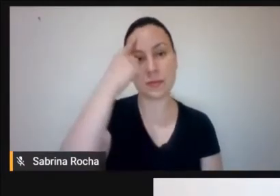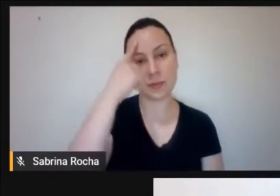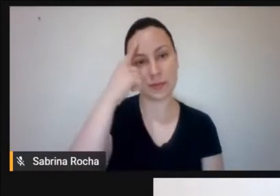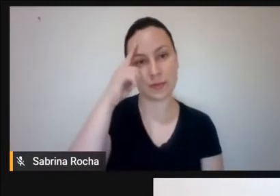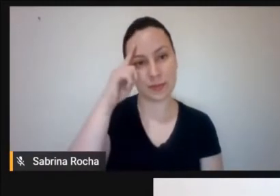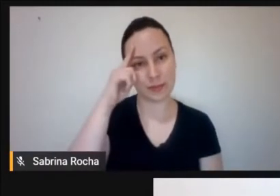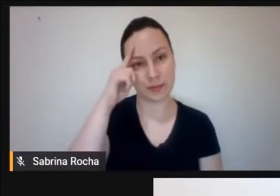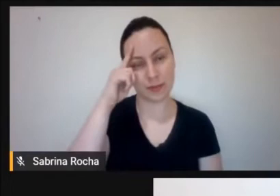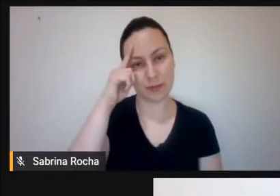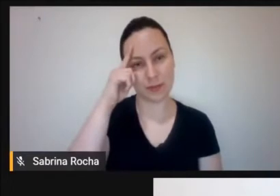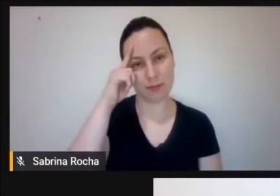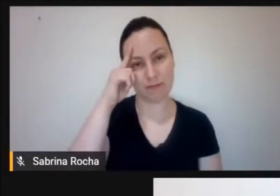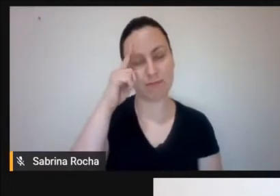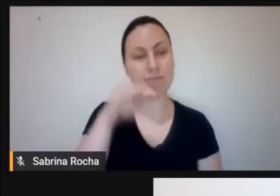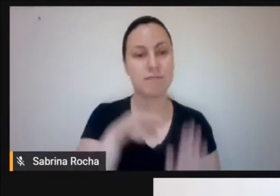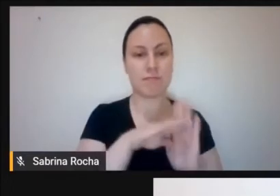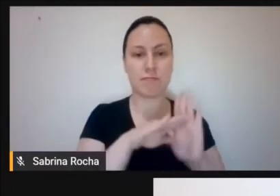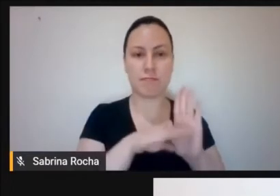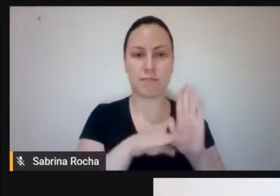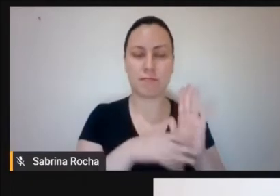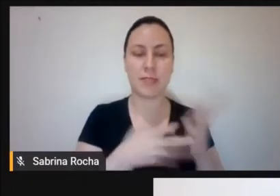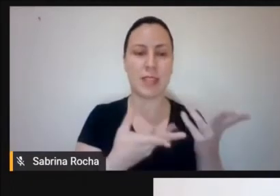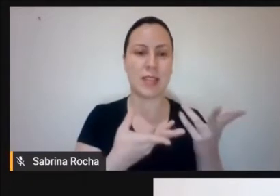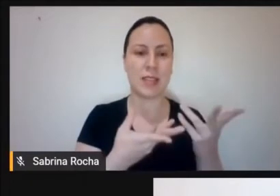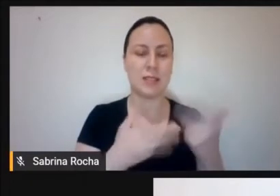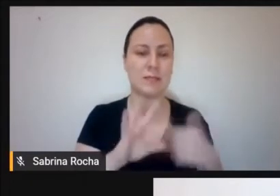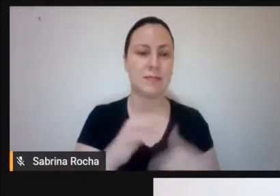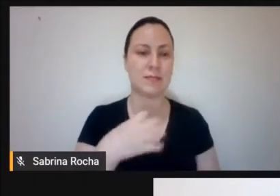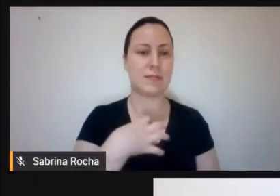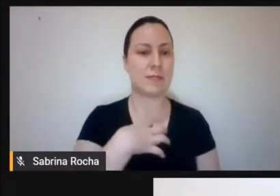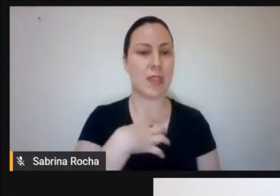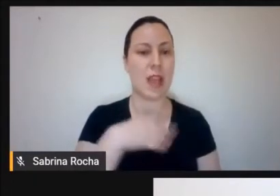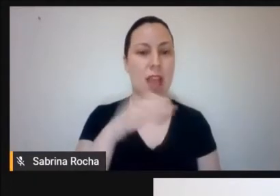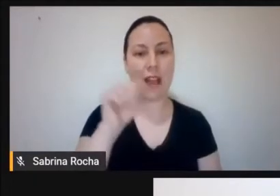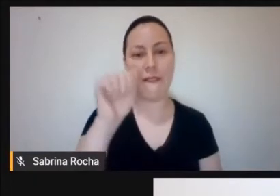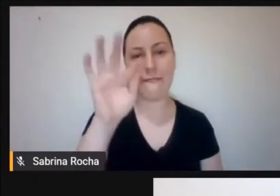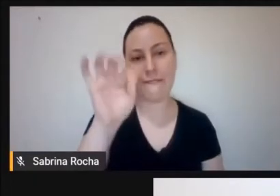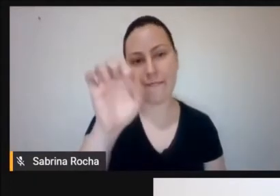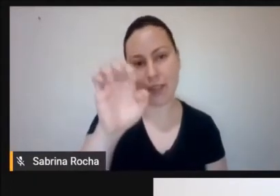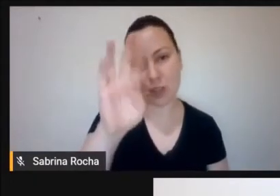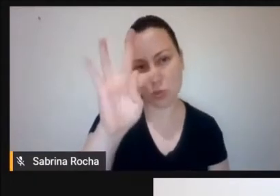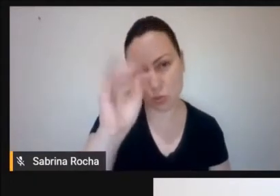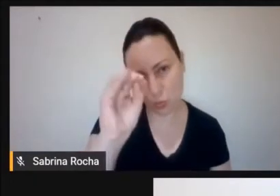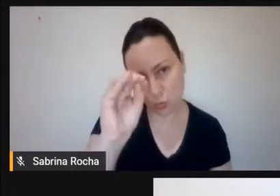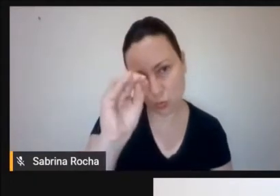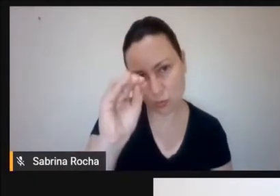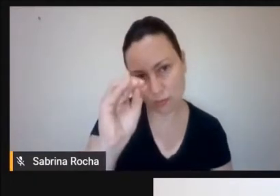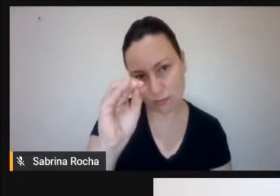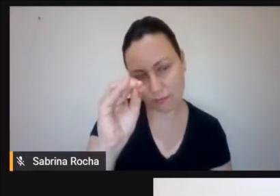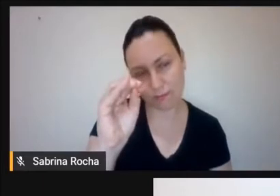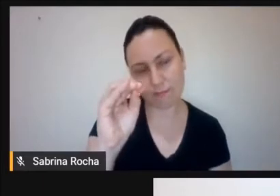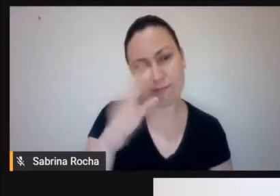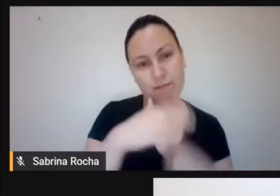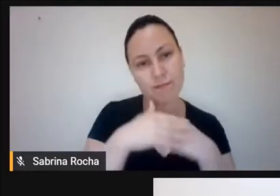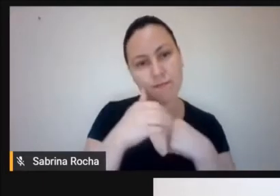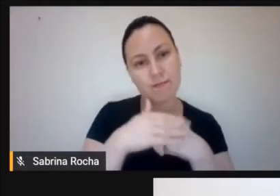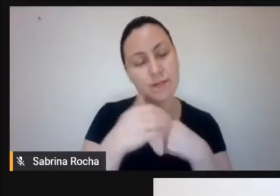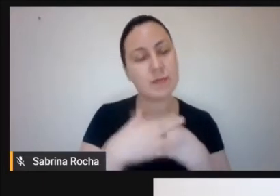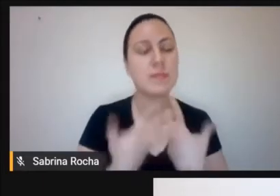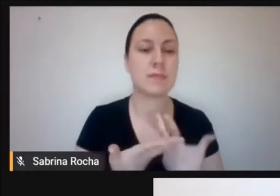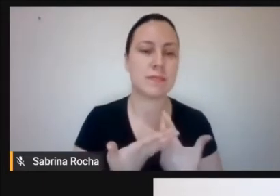do que a gente se referiu a afetos nesse nosso encontro implicaria também